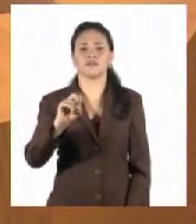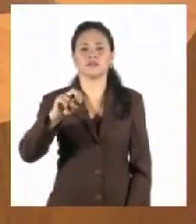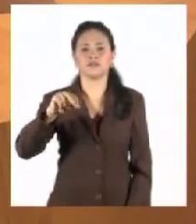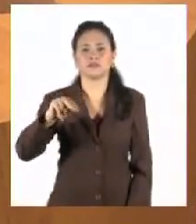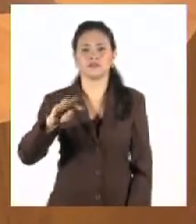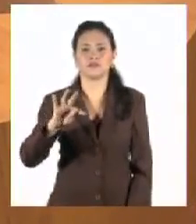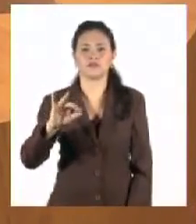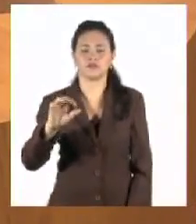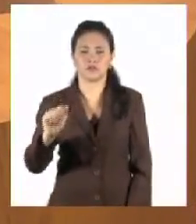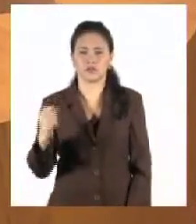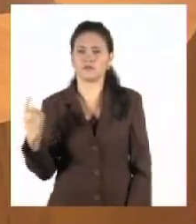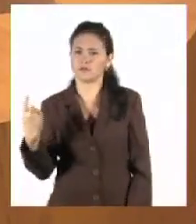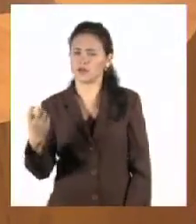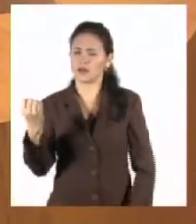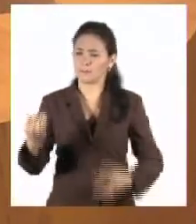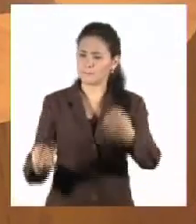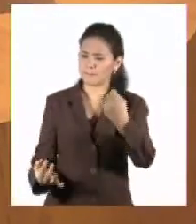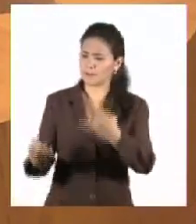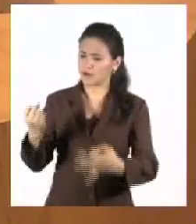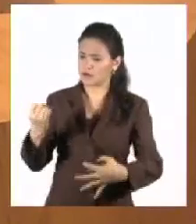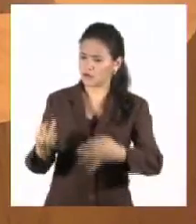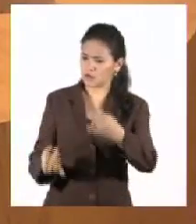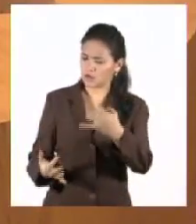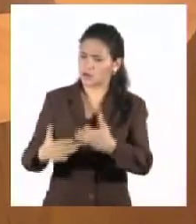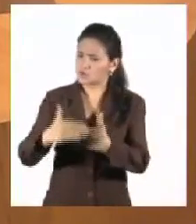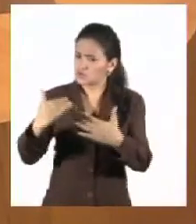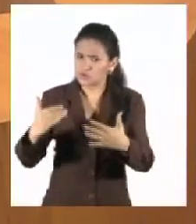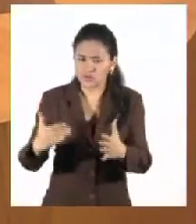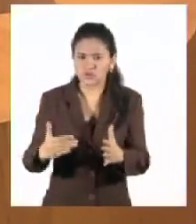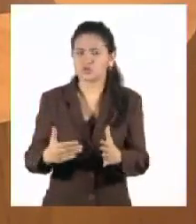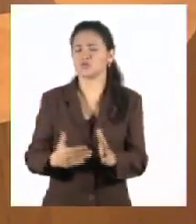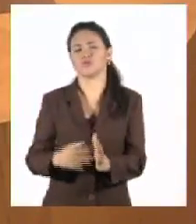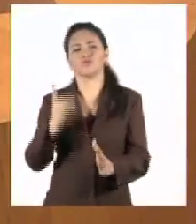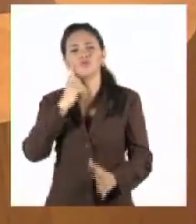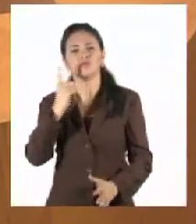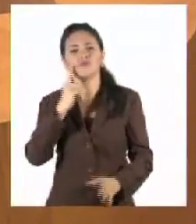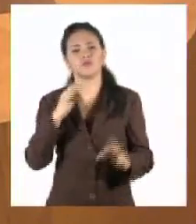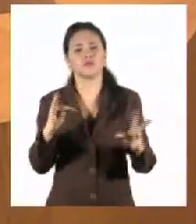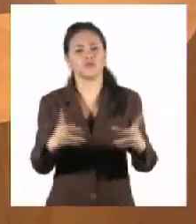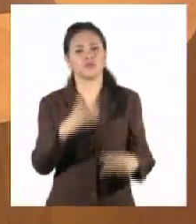esclarecer todas as dúvidas dos deputados que nós possamos esclarecer para a população do Maranhão.